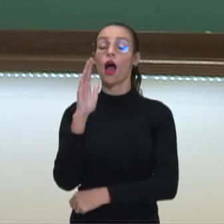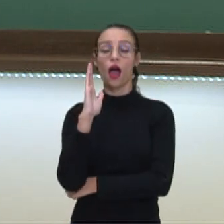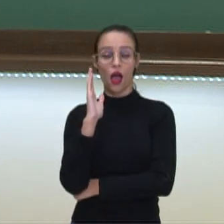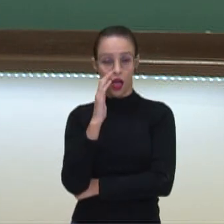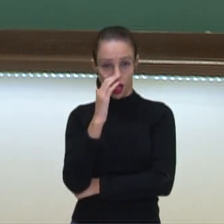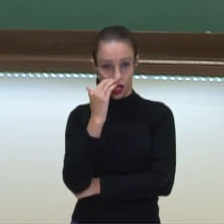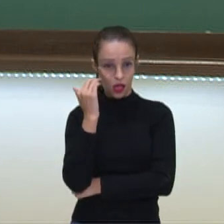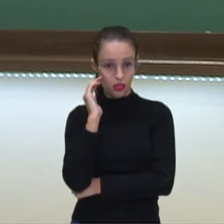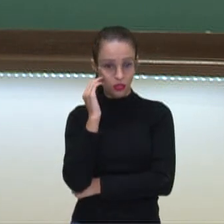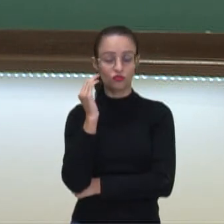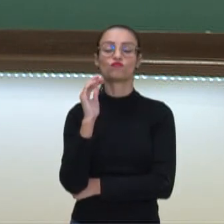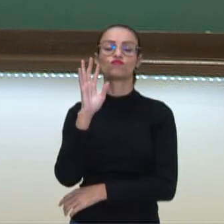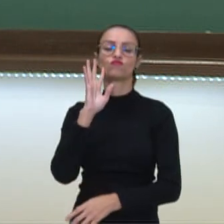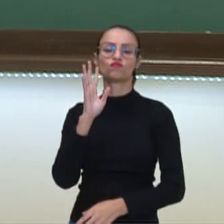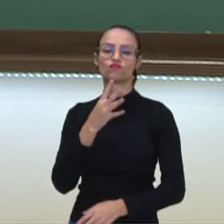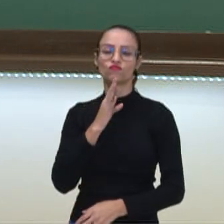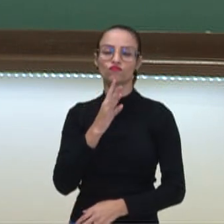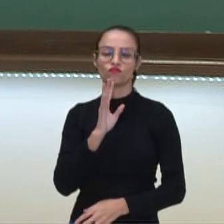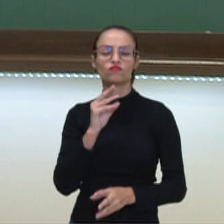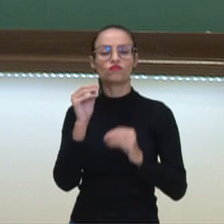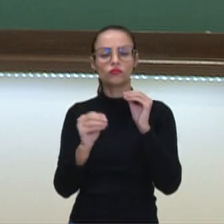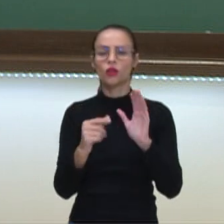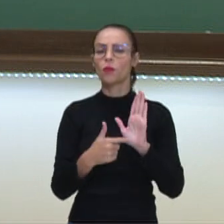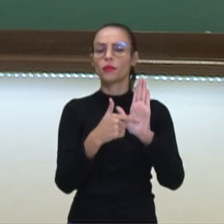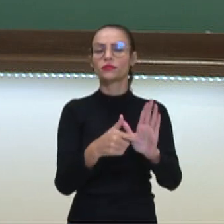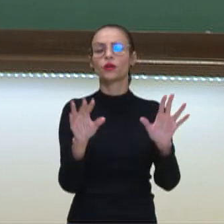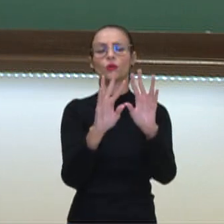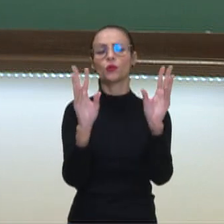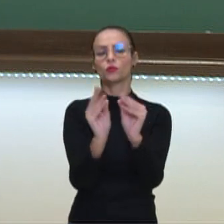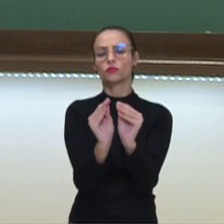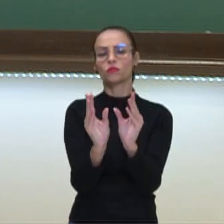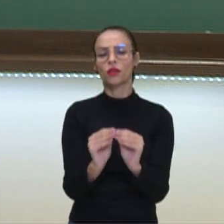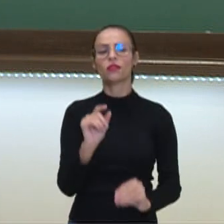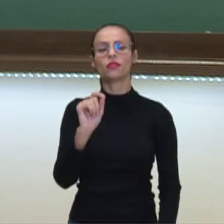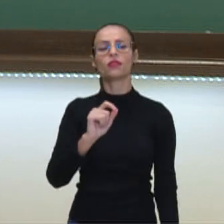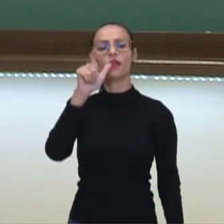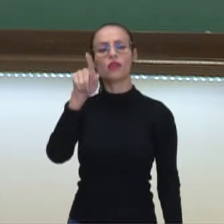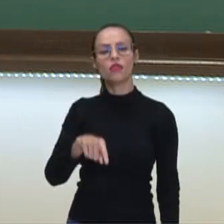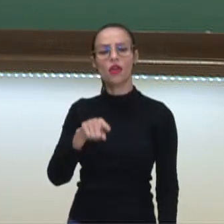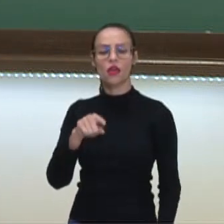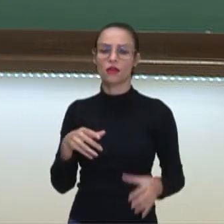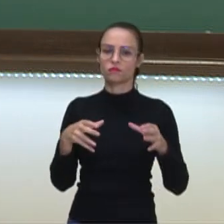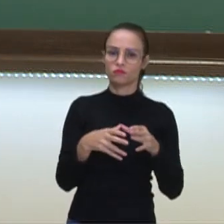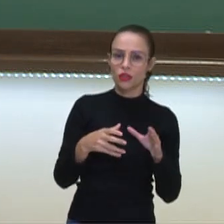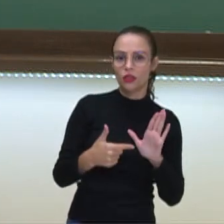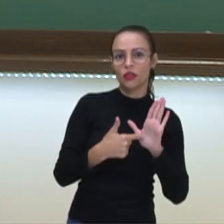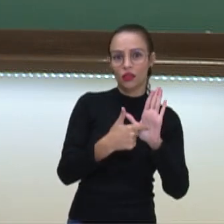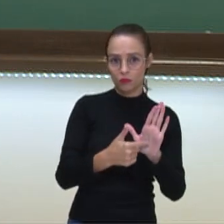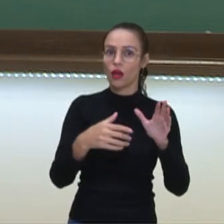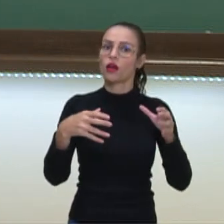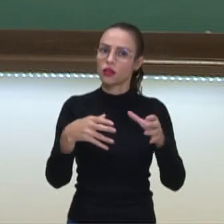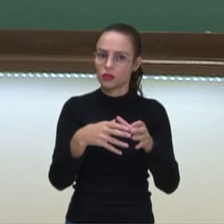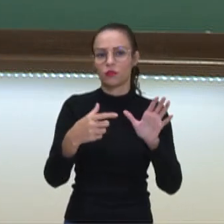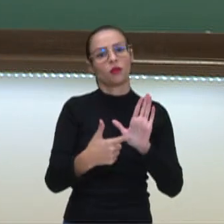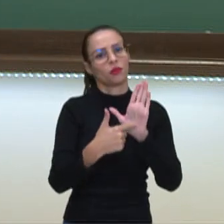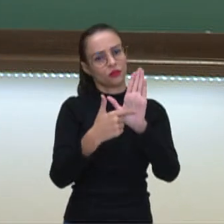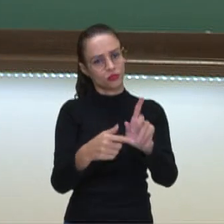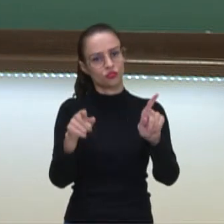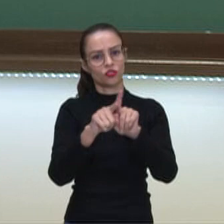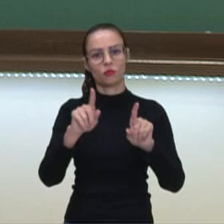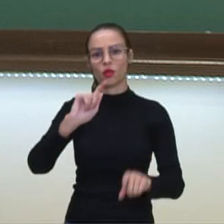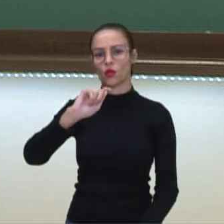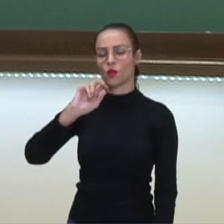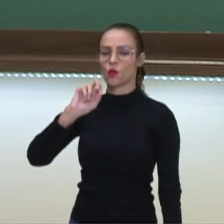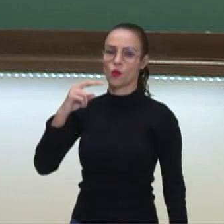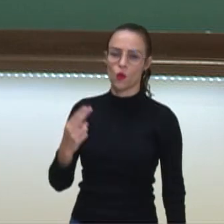é você. Então, uma apresentação curta, sucinta de quem está apresentando. Se for uma equipe, apresente a sua equipe também, né,